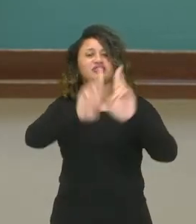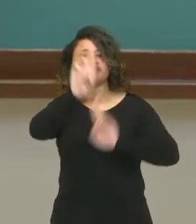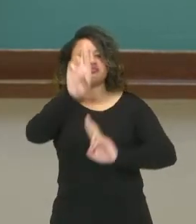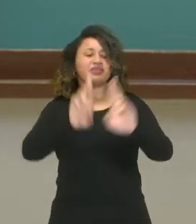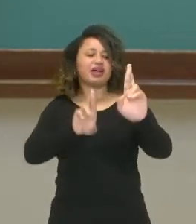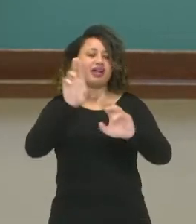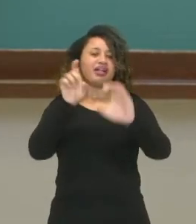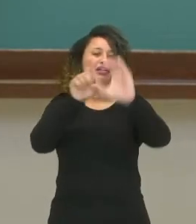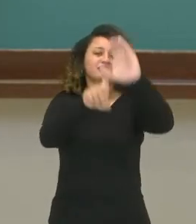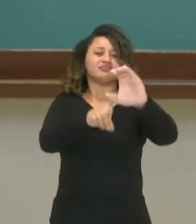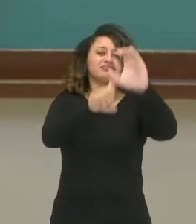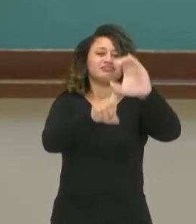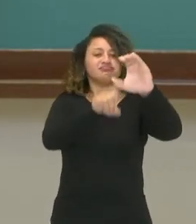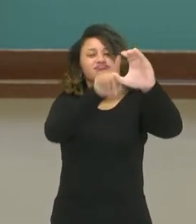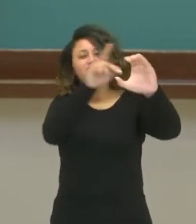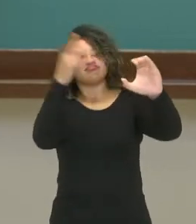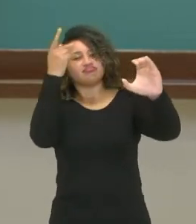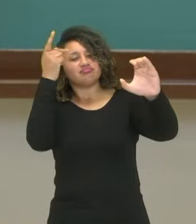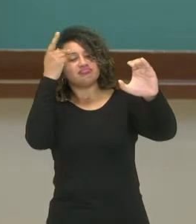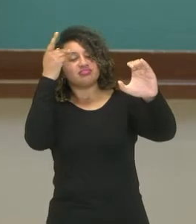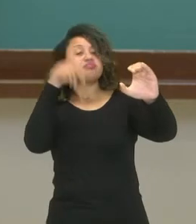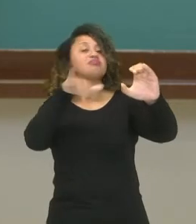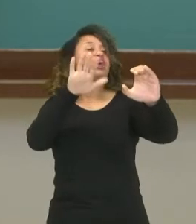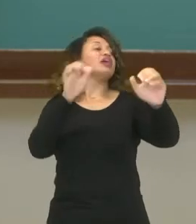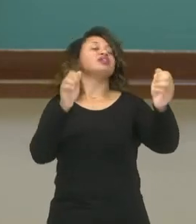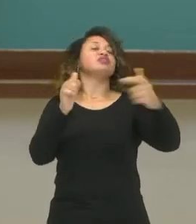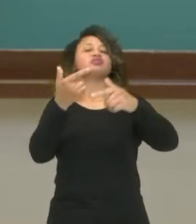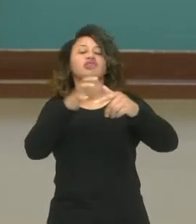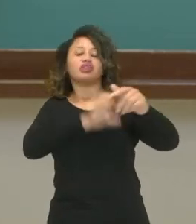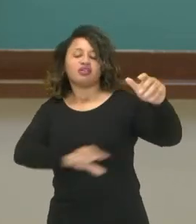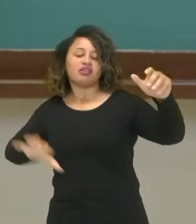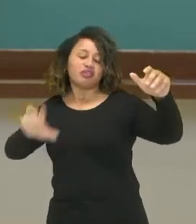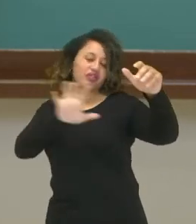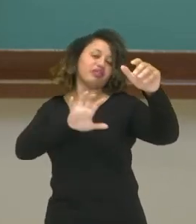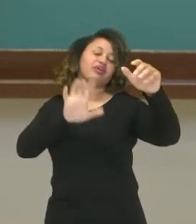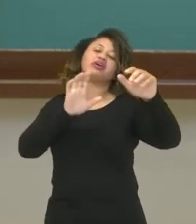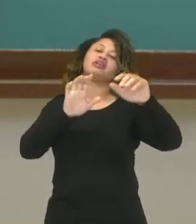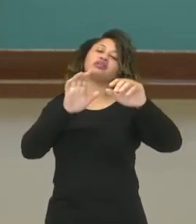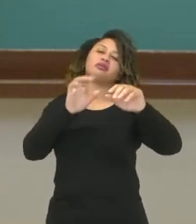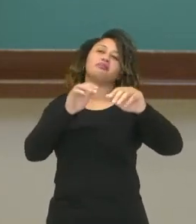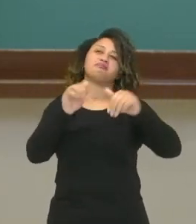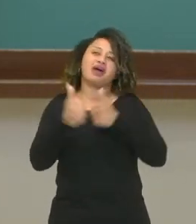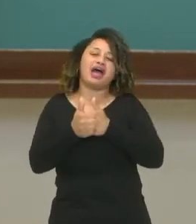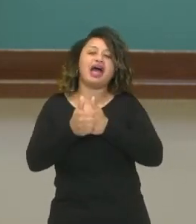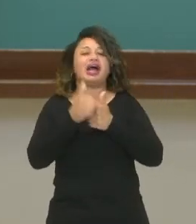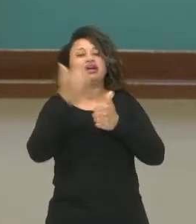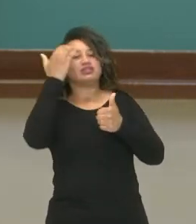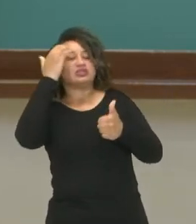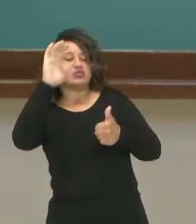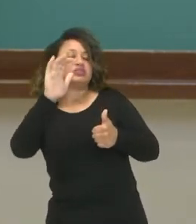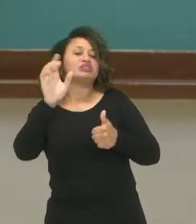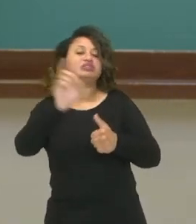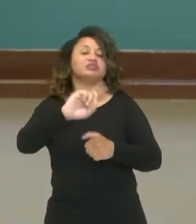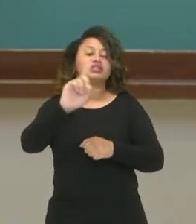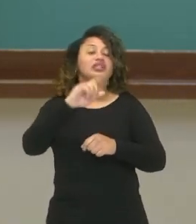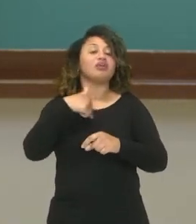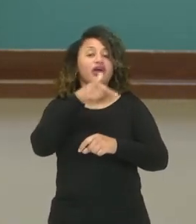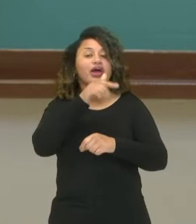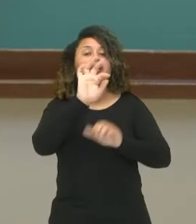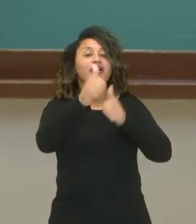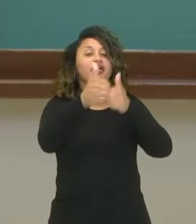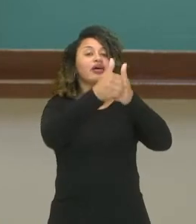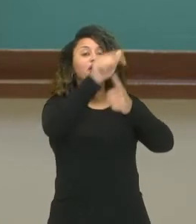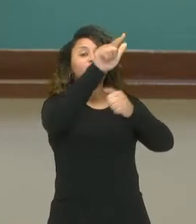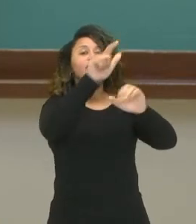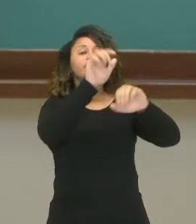com São Paulo, muito maior do que a dependência com o resto do estado, uma relação próxima a Curitiba, com a capital, era com o estado de São Paulo.